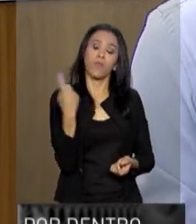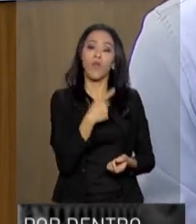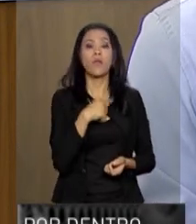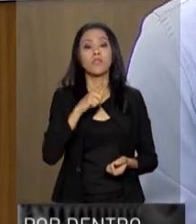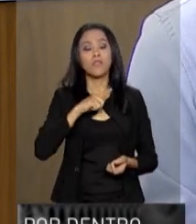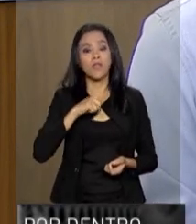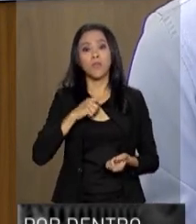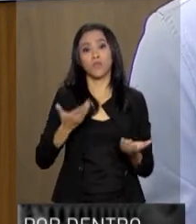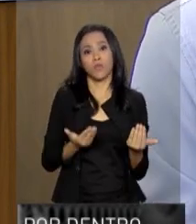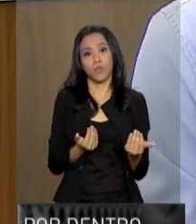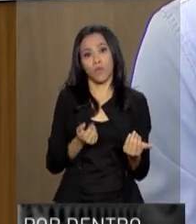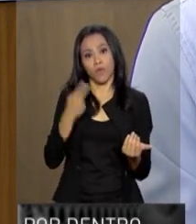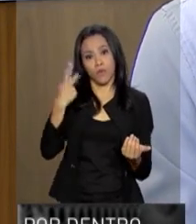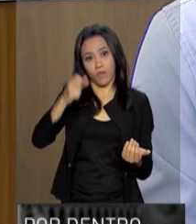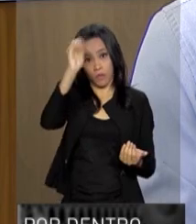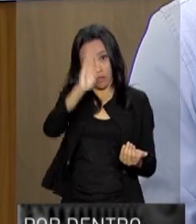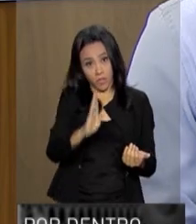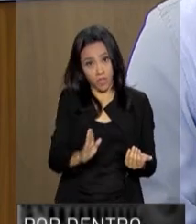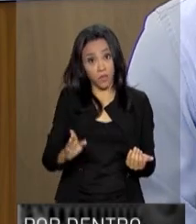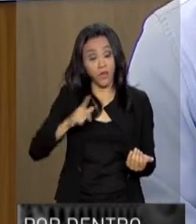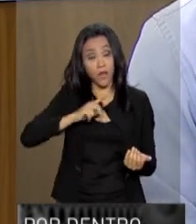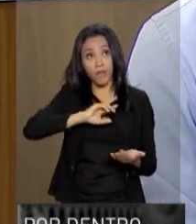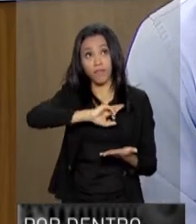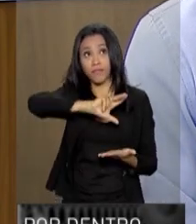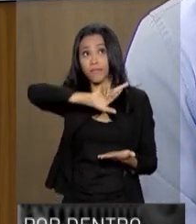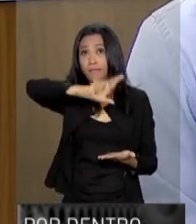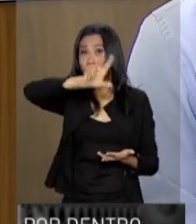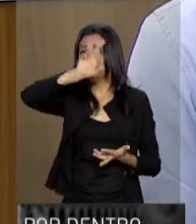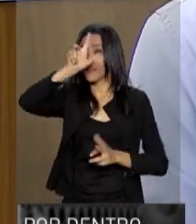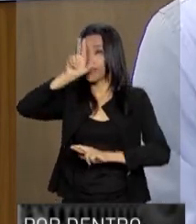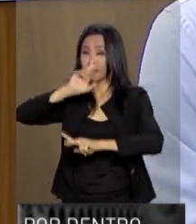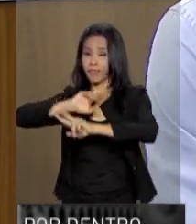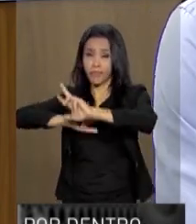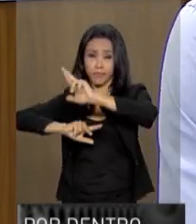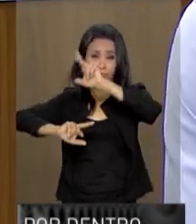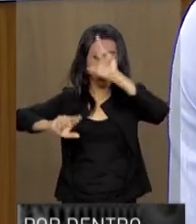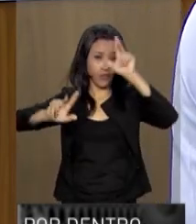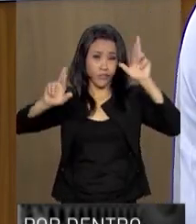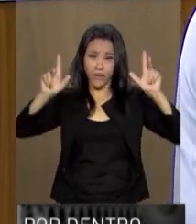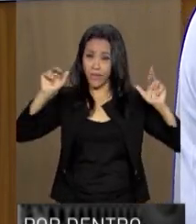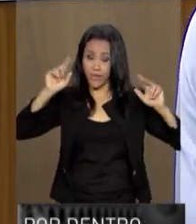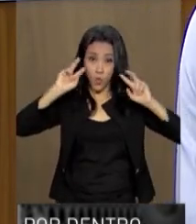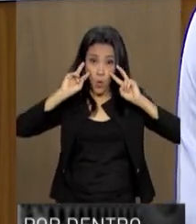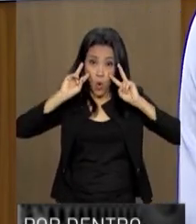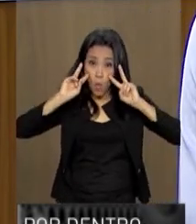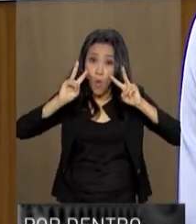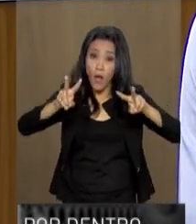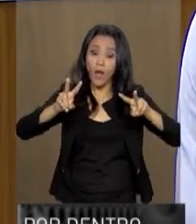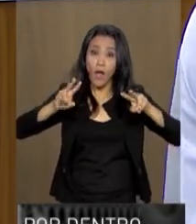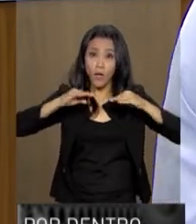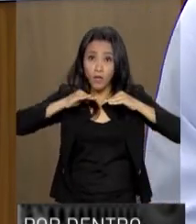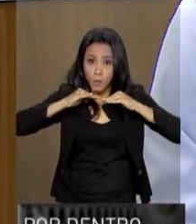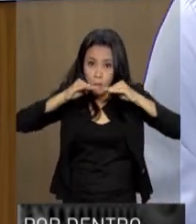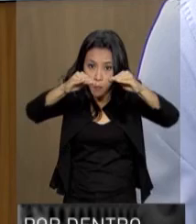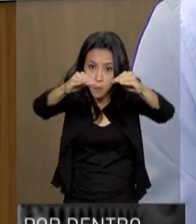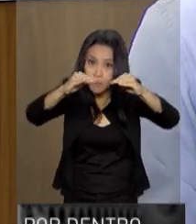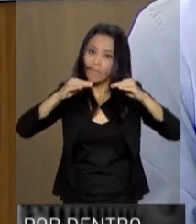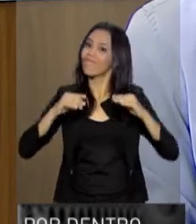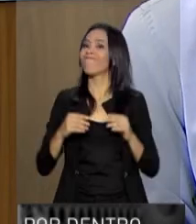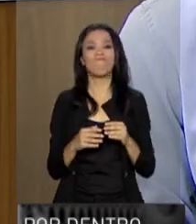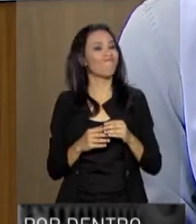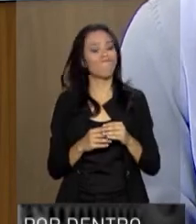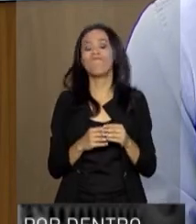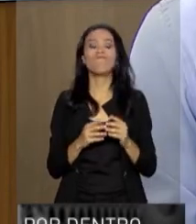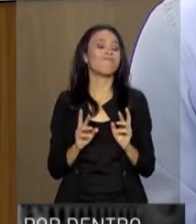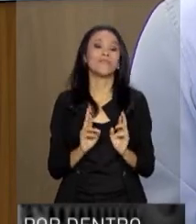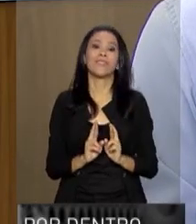brasileira que tem as suas diversidades não se pode ter um olhar pro jovem do campo o mesmo olhar